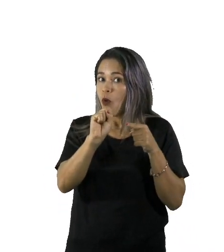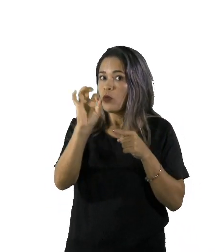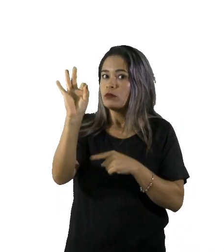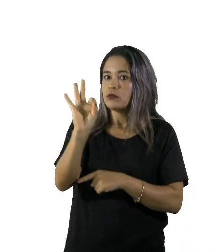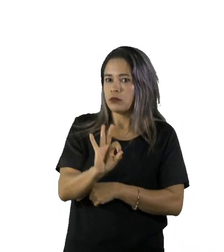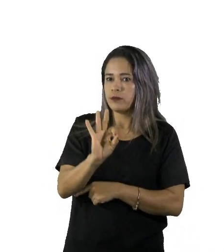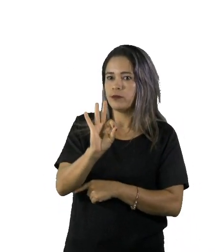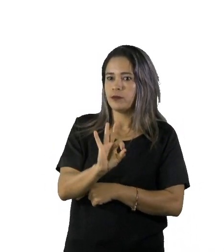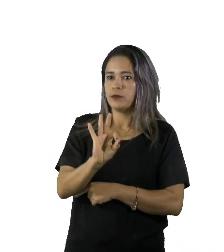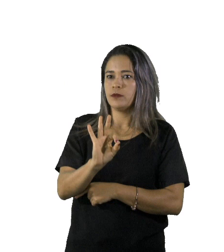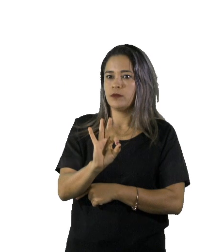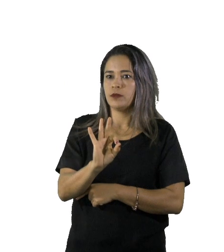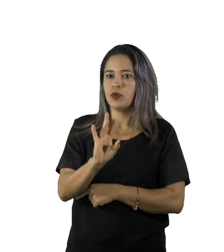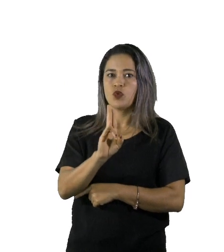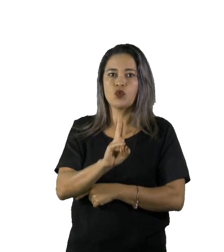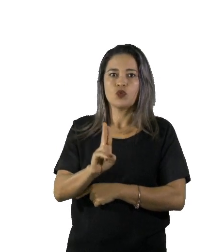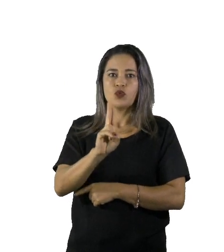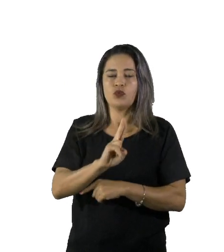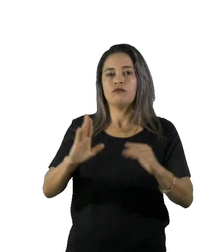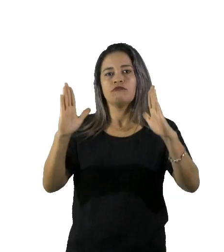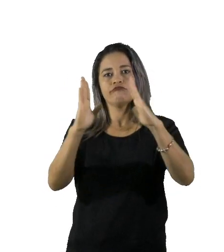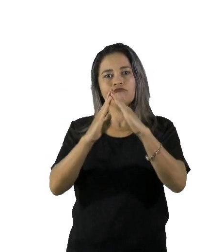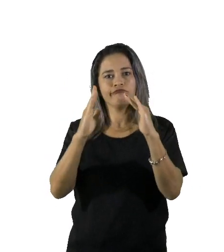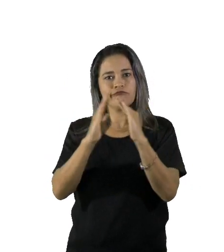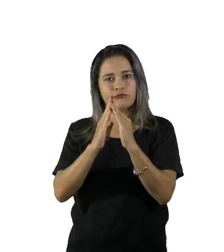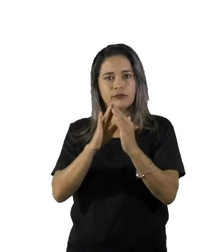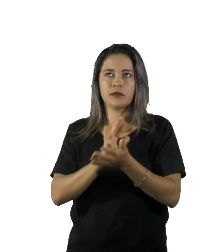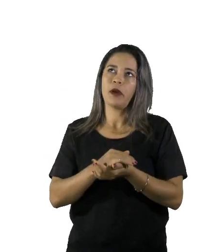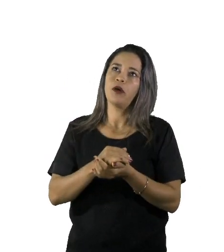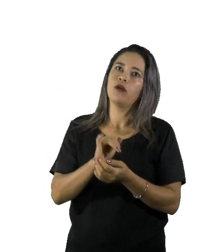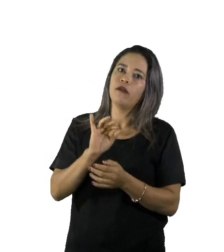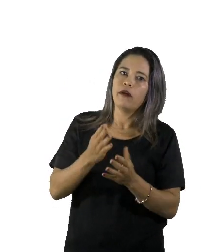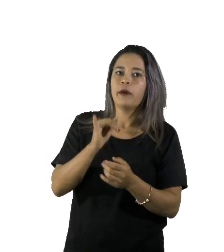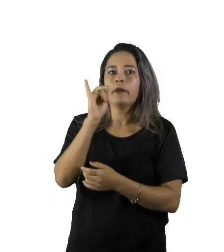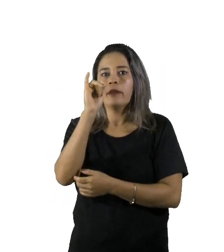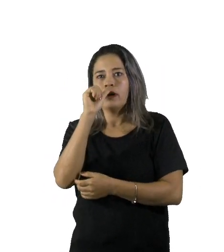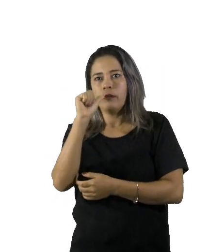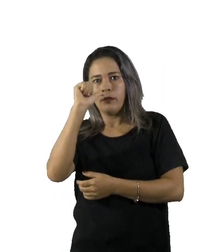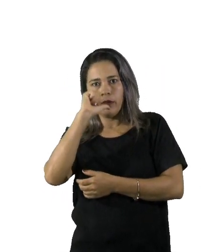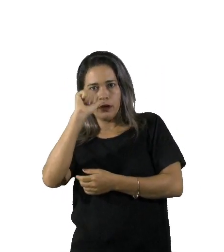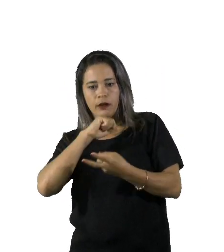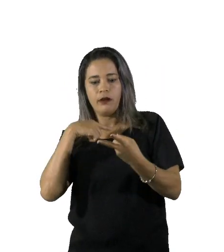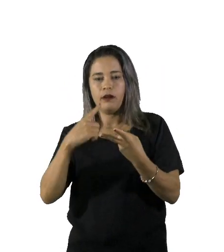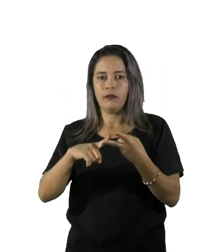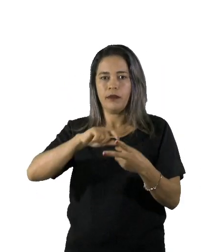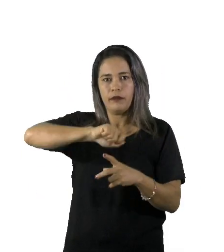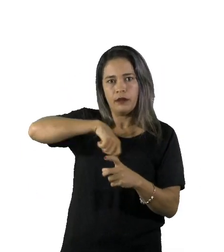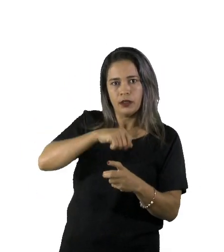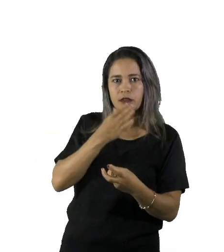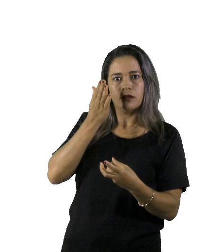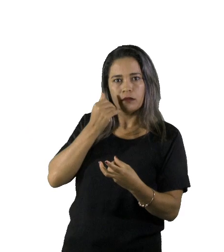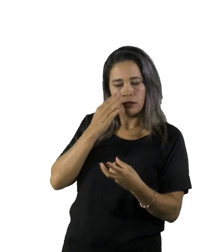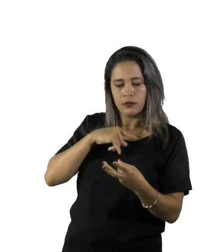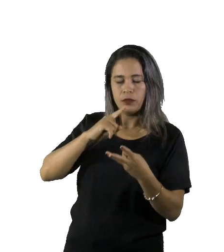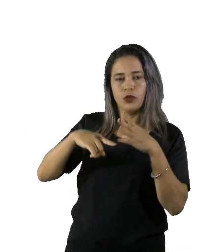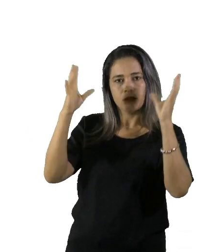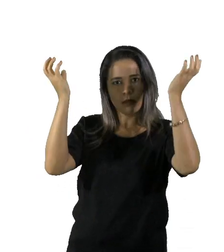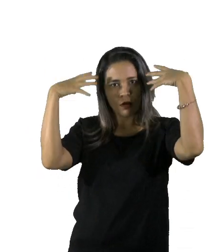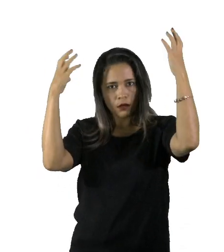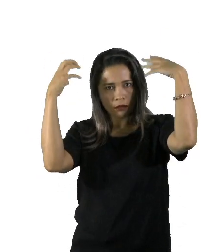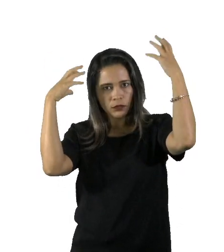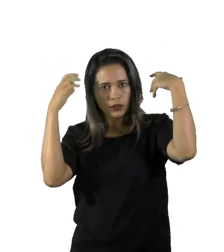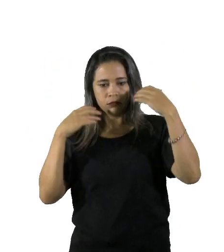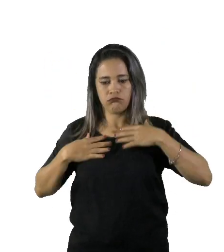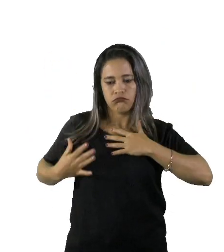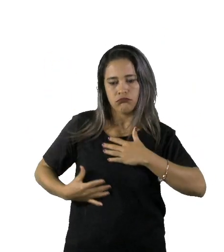8% é utilizado no consumo doméstico, ou seja, para beber, para fazer os alimentos, para tomar banho, para sua